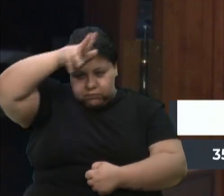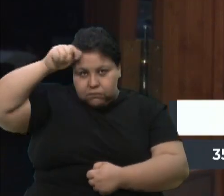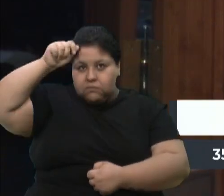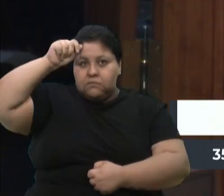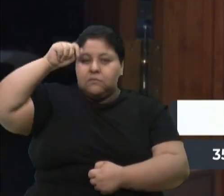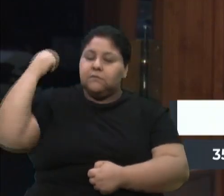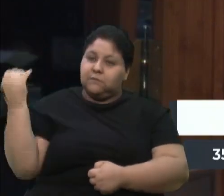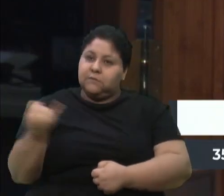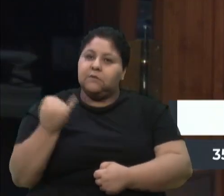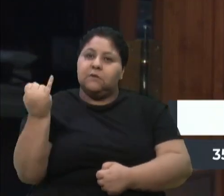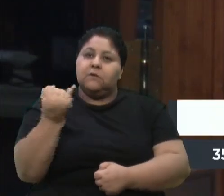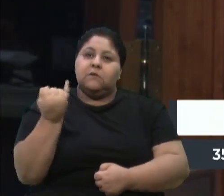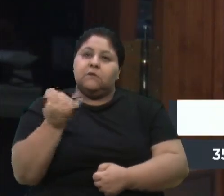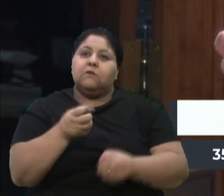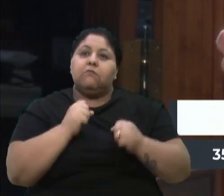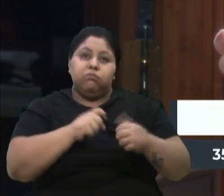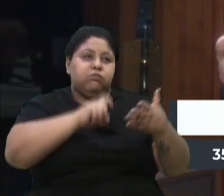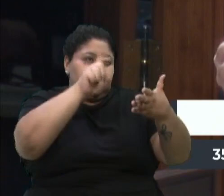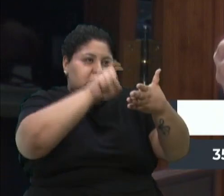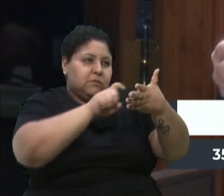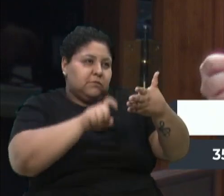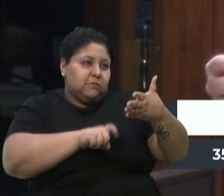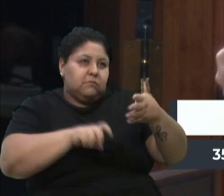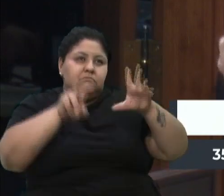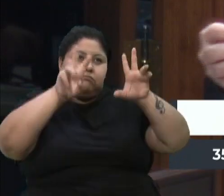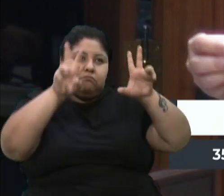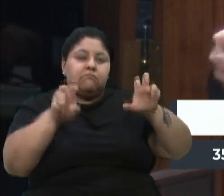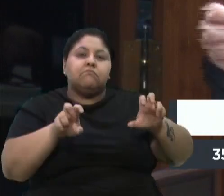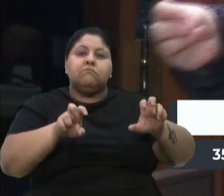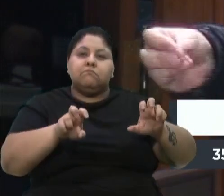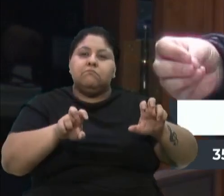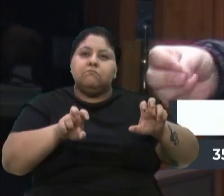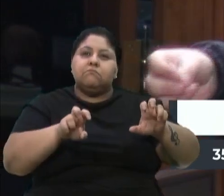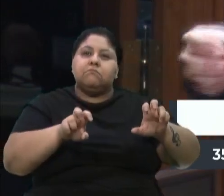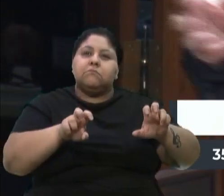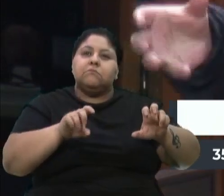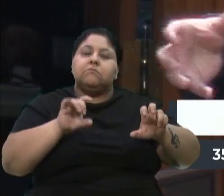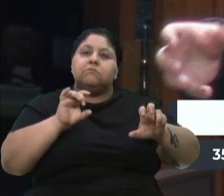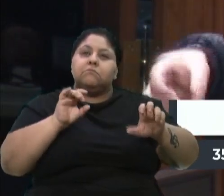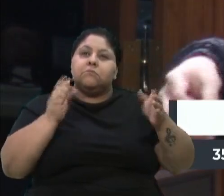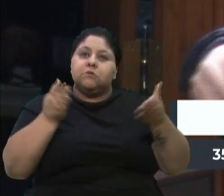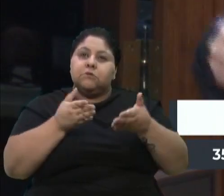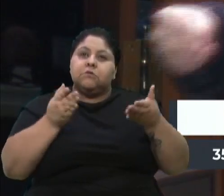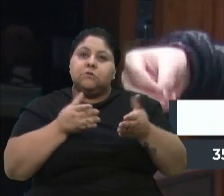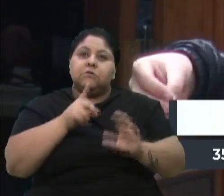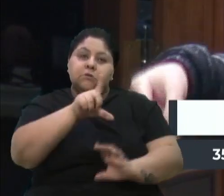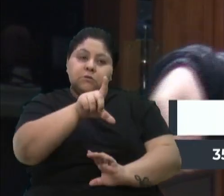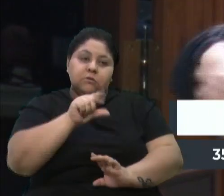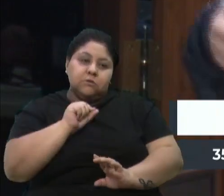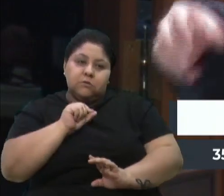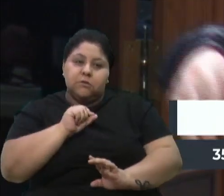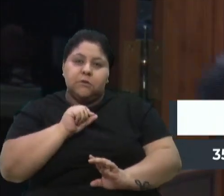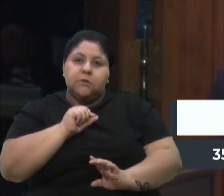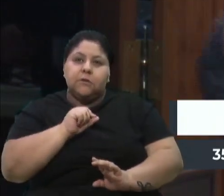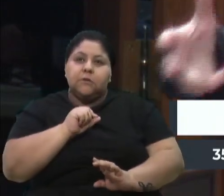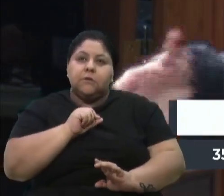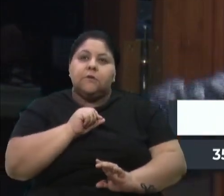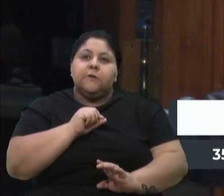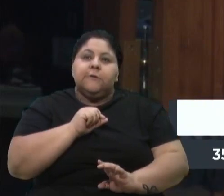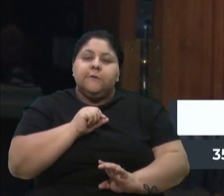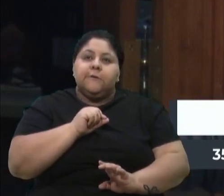porque pode ser um grafite temático, né? O senhor já sugeriu isso, né? A questão do trem na estação, enfim, são